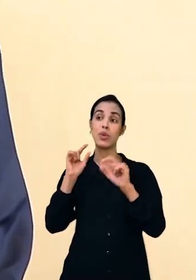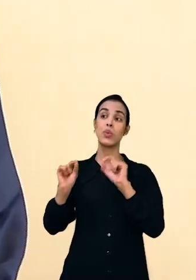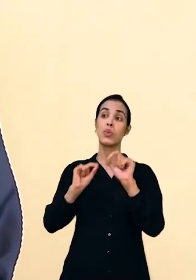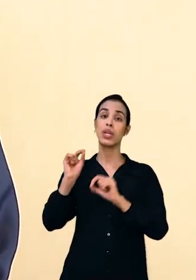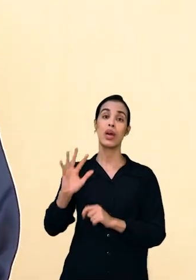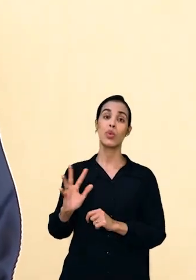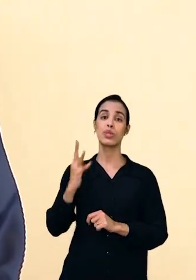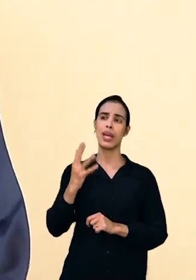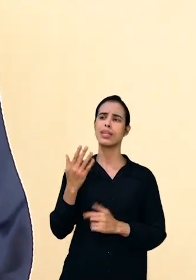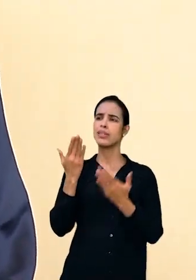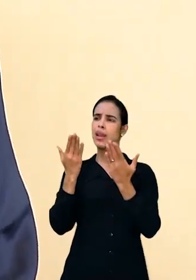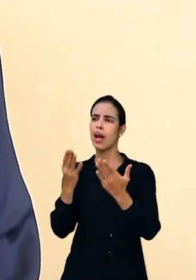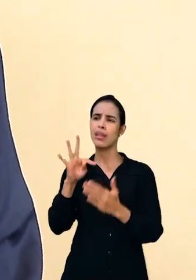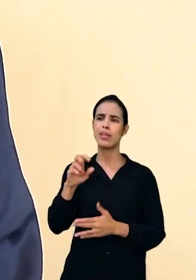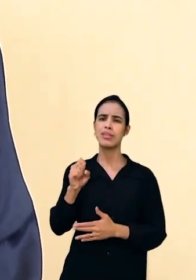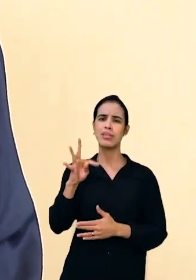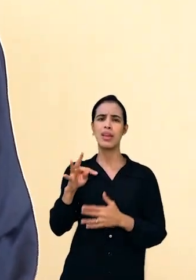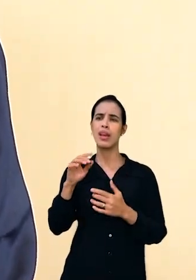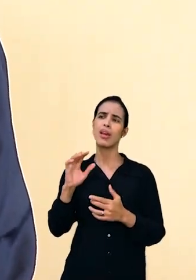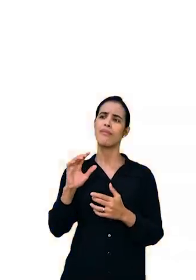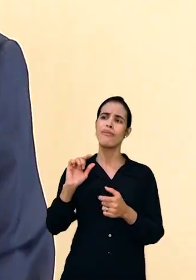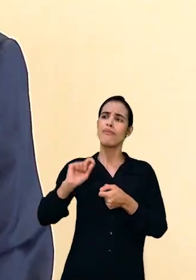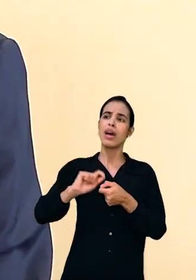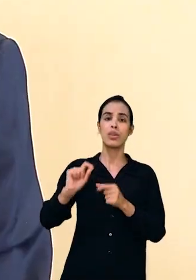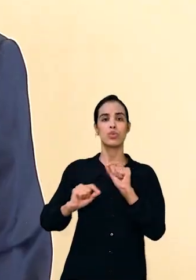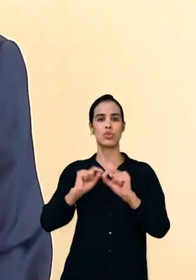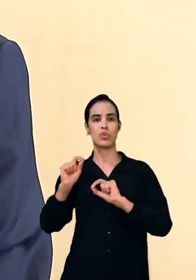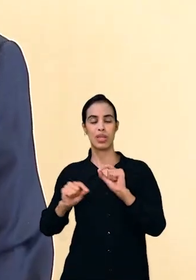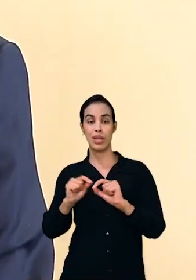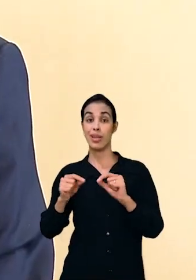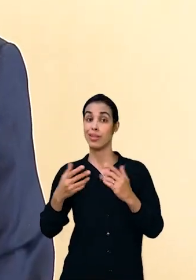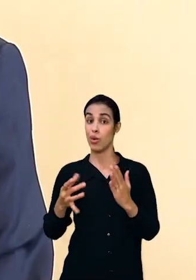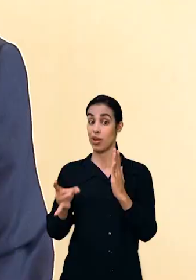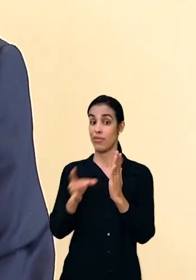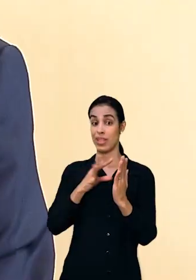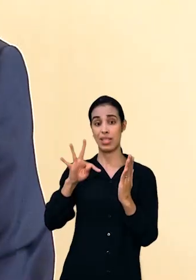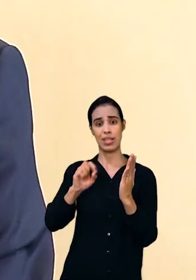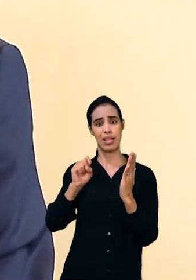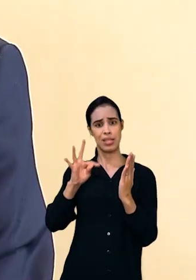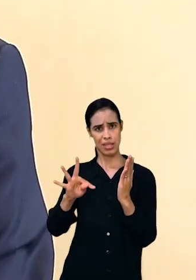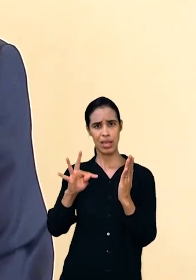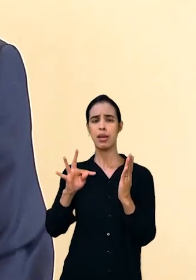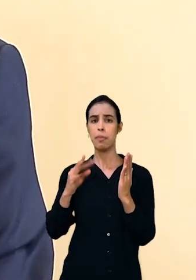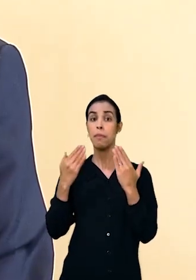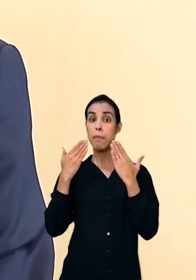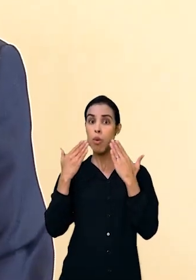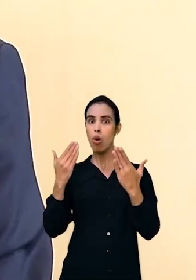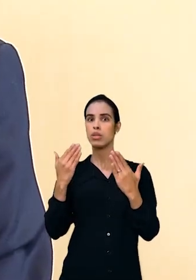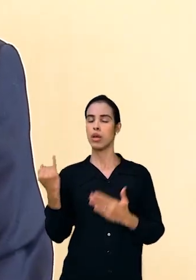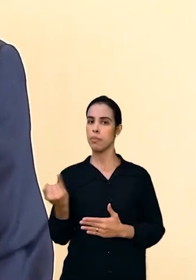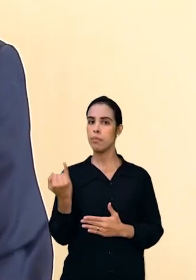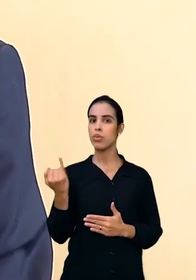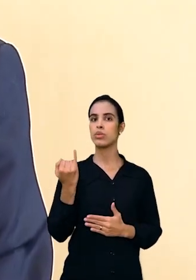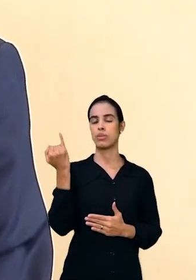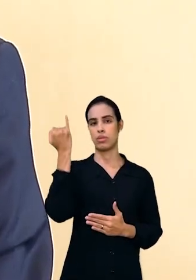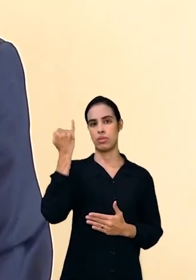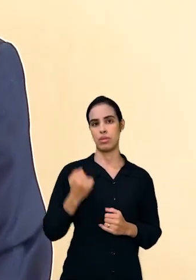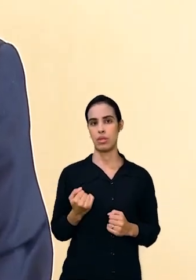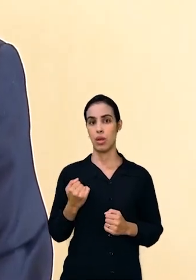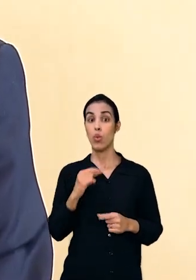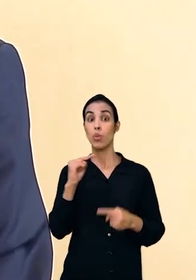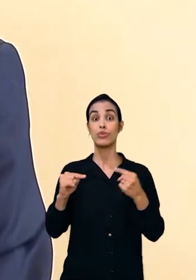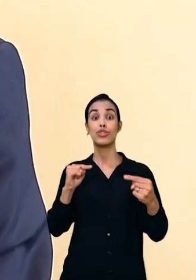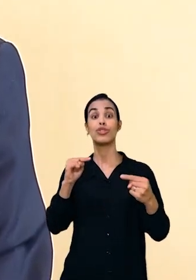notícia do que acontece, do que nós fazemos. Um programa que demonstrou a sua importância,